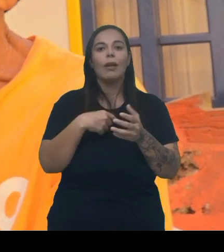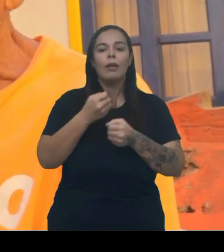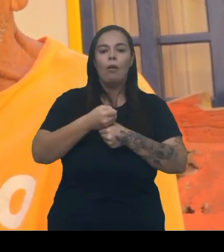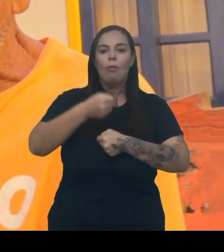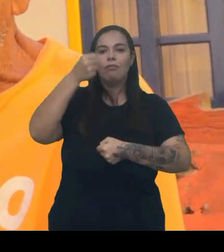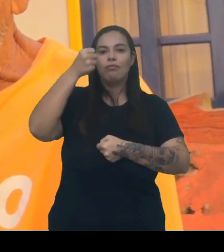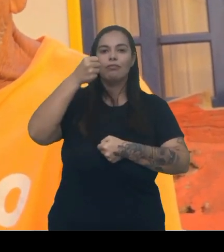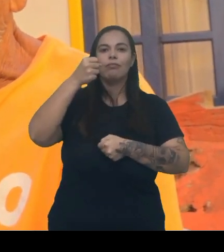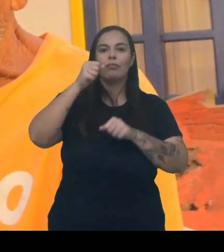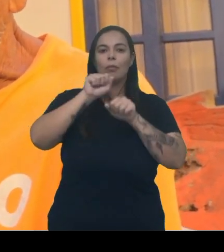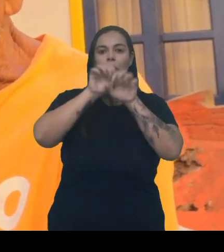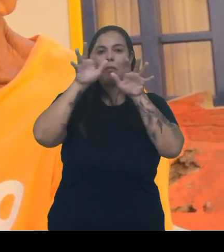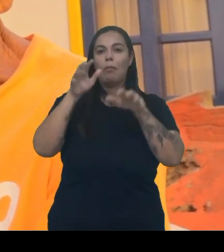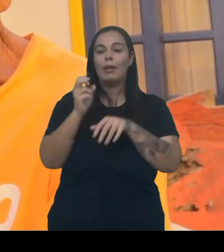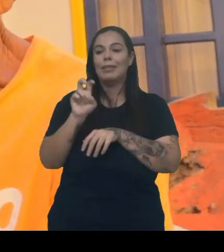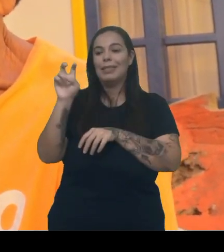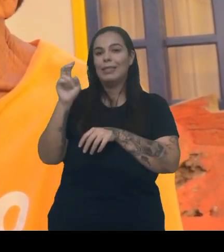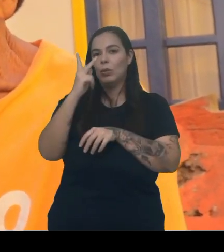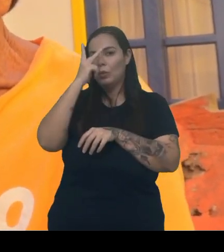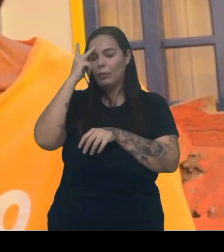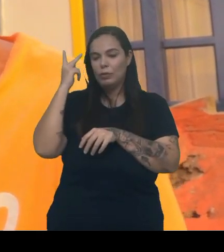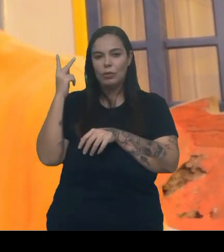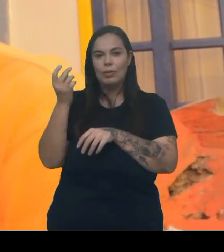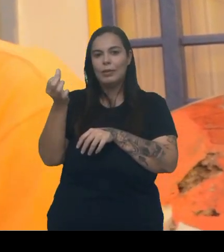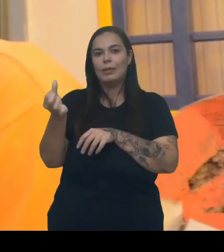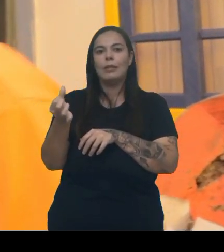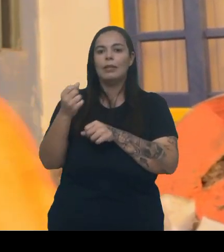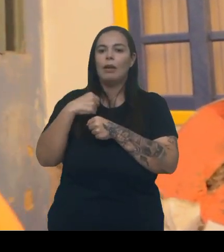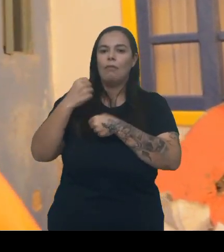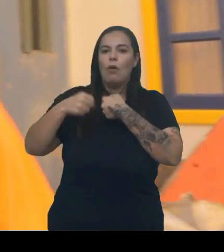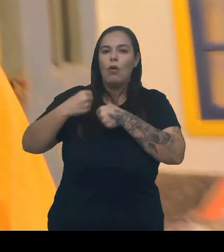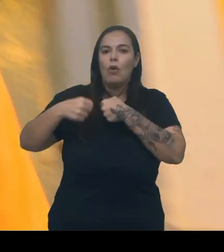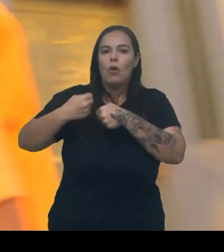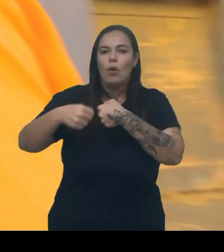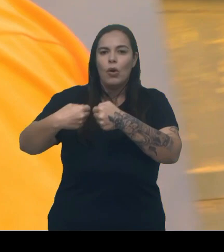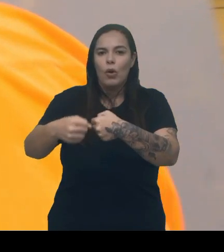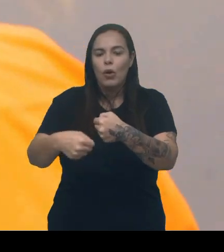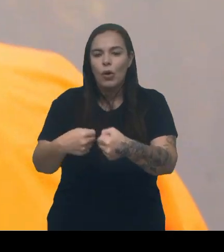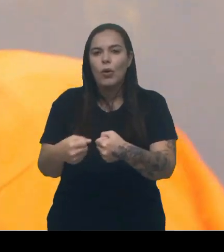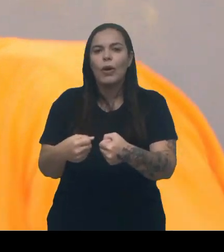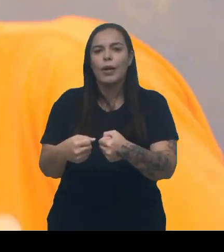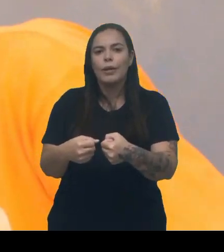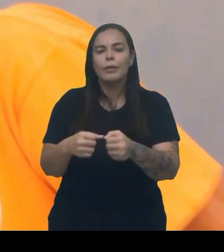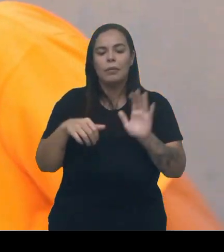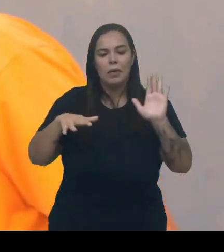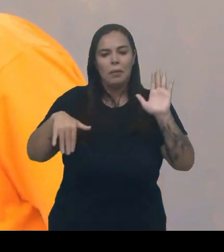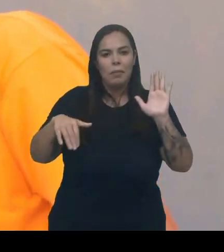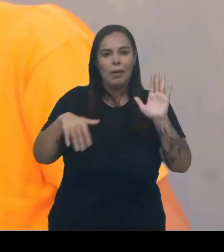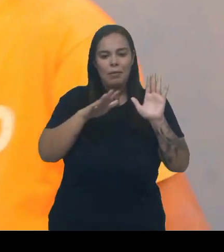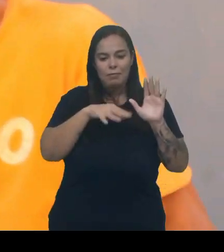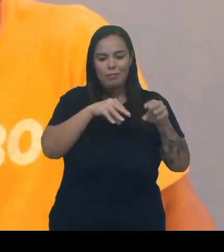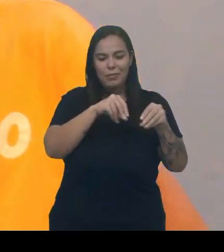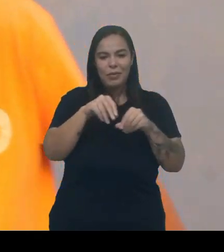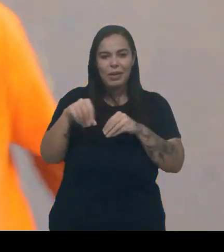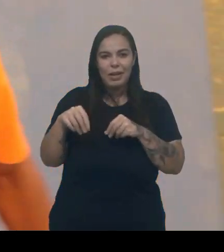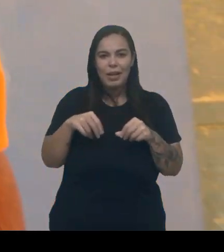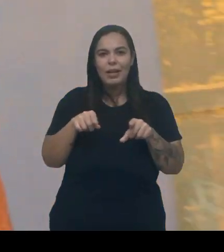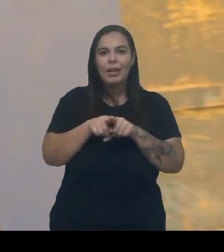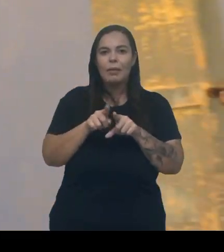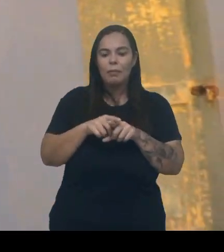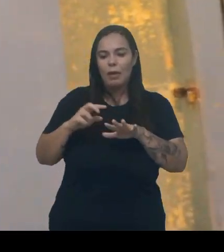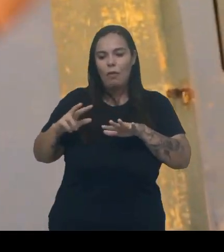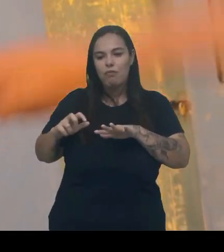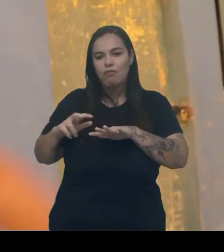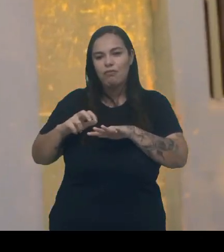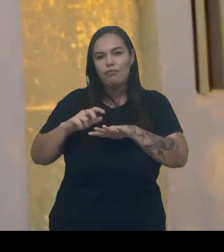eles abriam o guarda-chuva, 5, 6 pessoas abriam o guarda-chuva e saía correndo de praia fora, até na beira da praia com o guarda-chuva fazendo